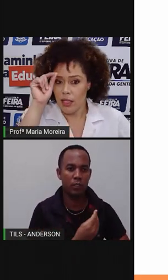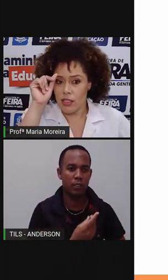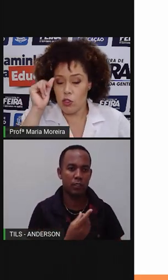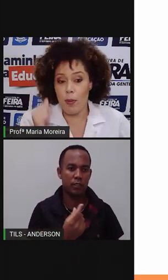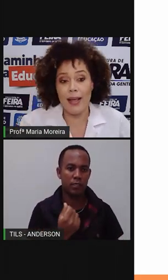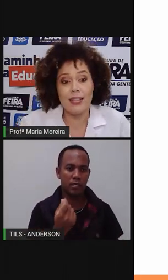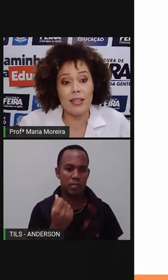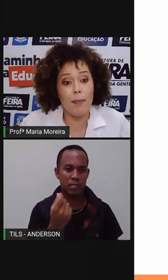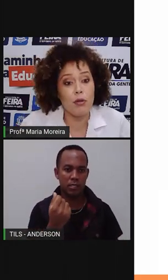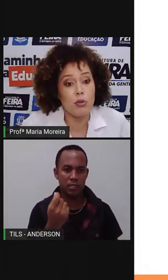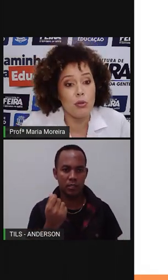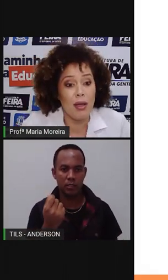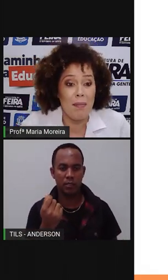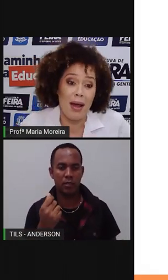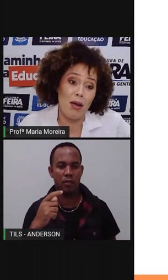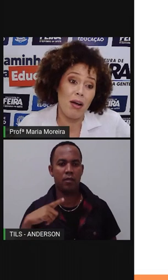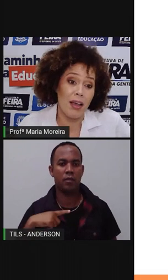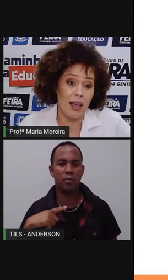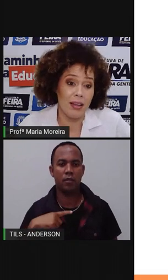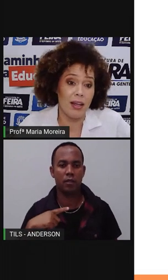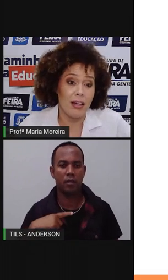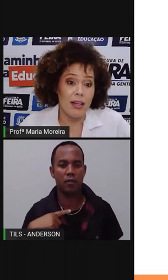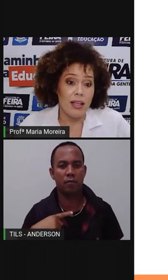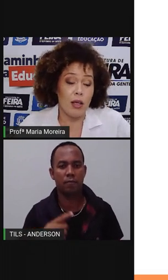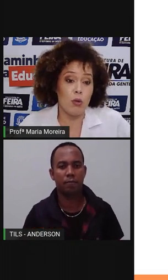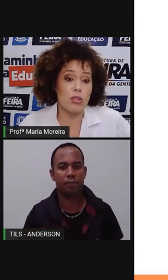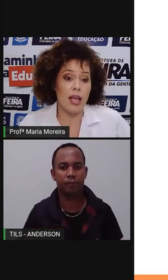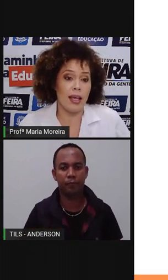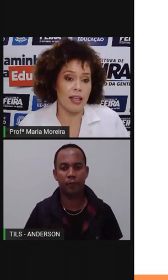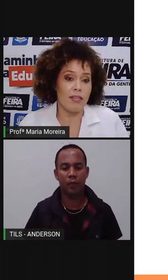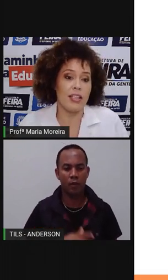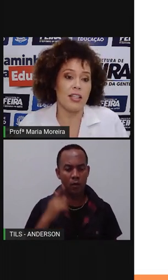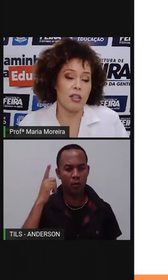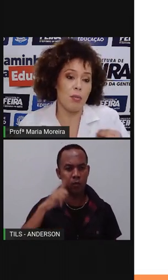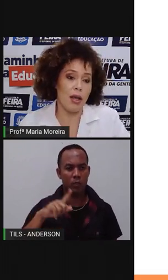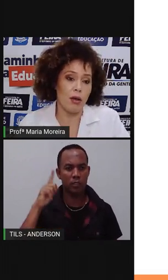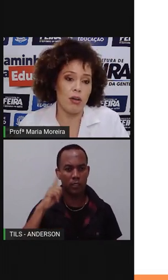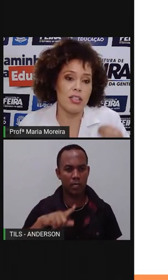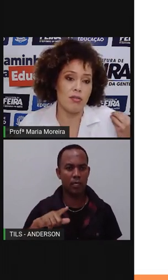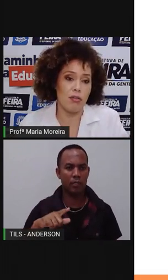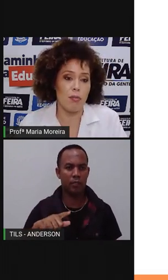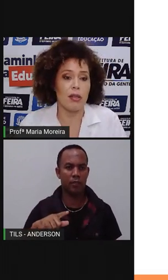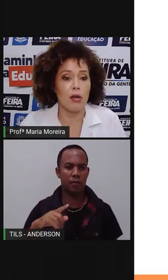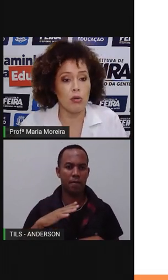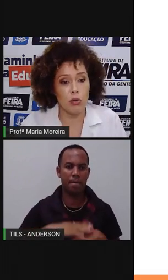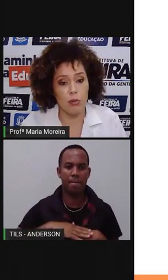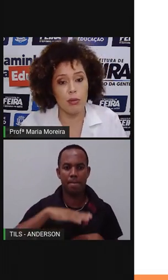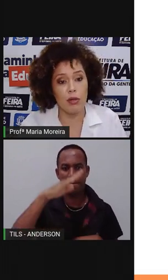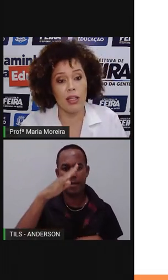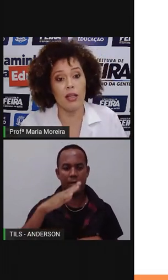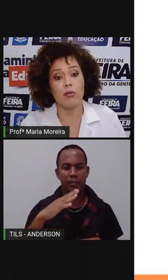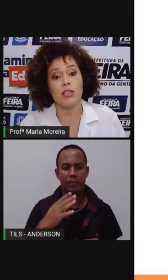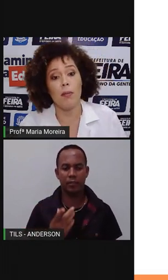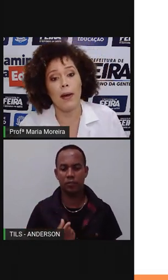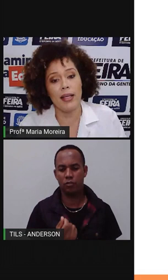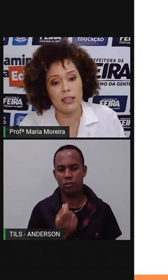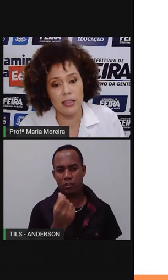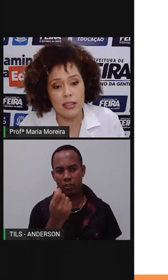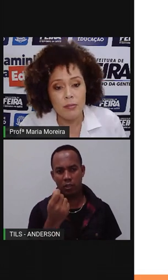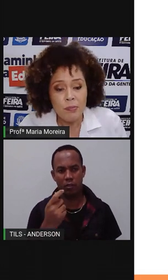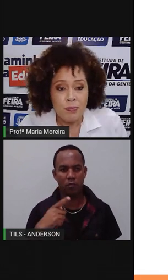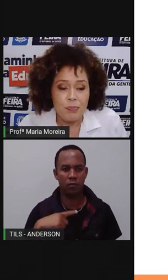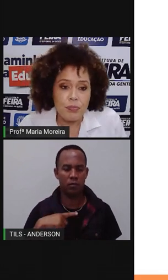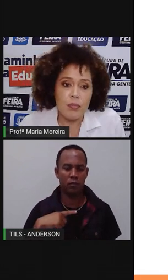são os países que possuem o quê? Maior renda. E conseguem, na verdade, ter o maior desenvolvimento econômico. Que não são